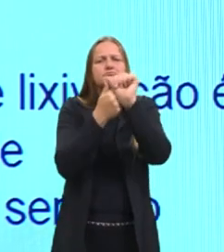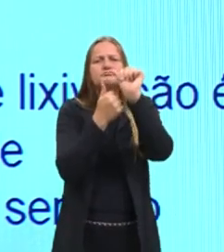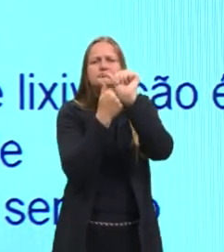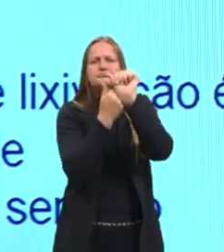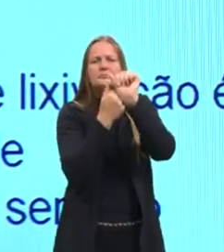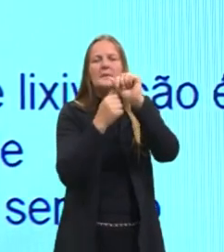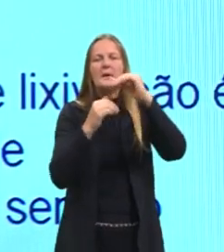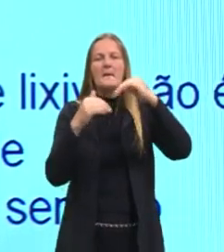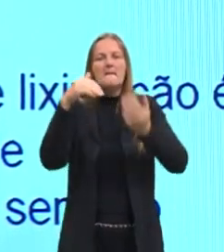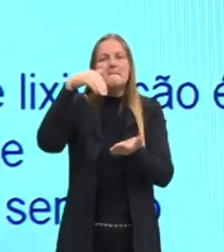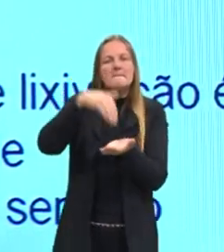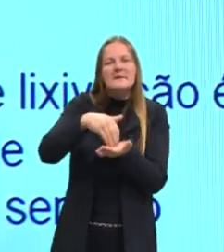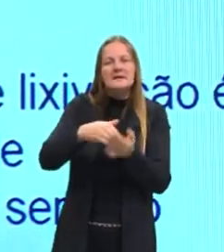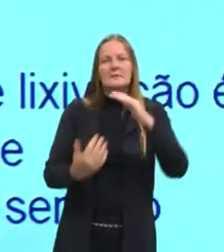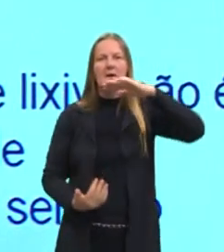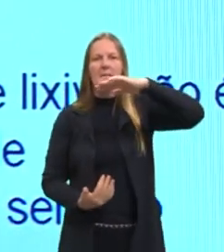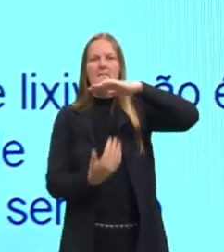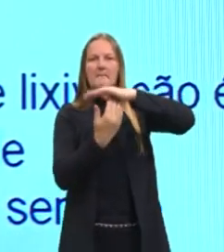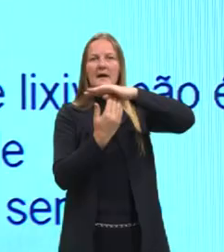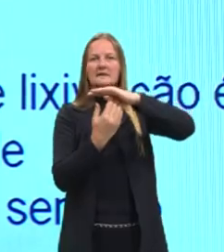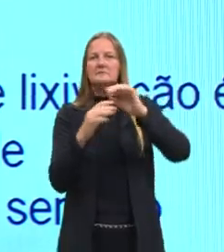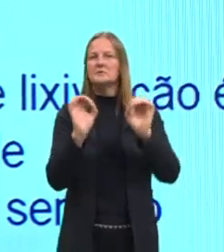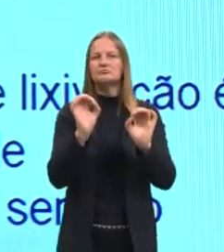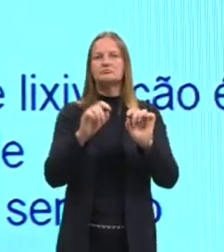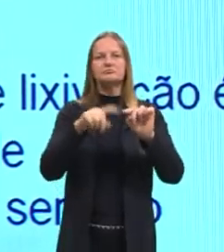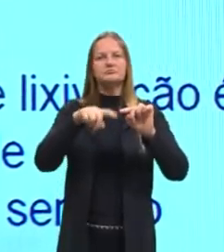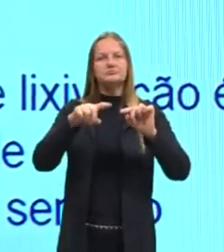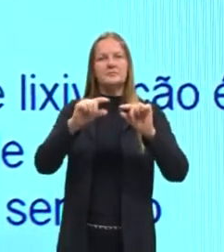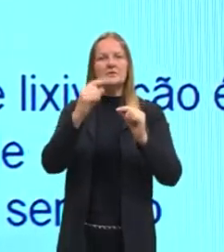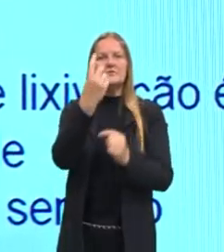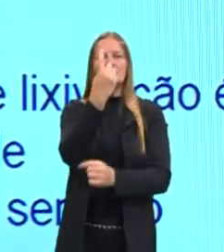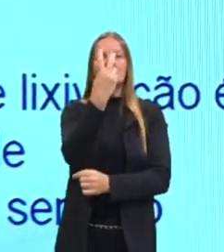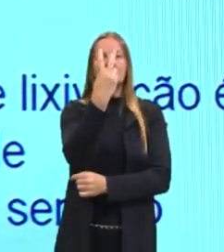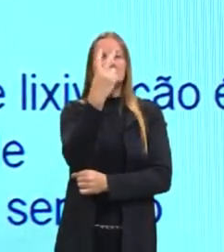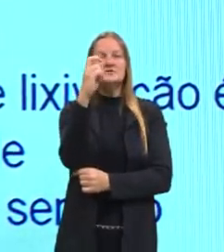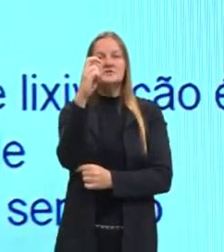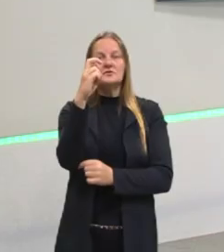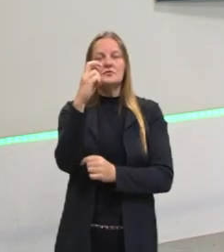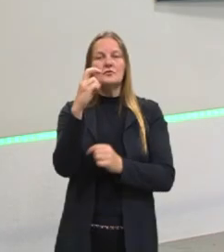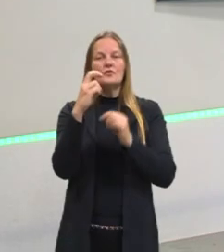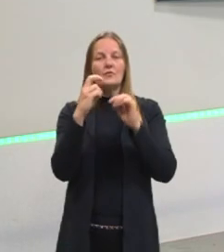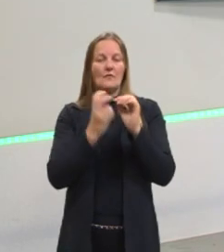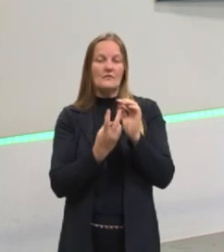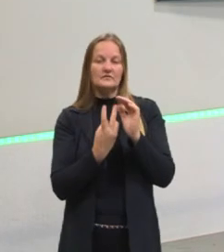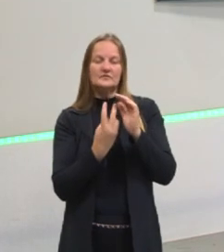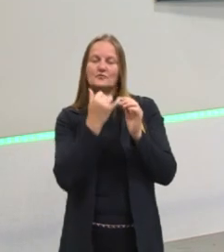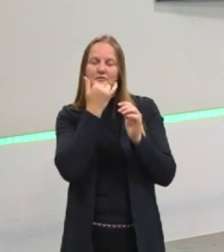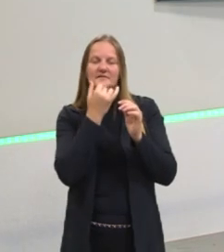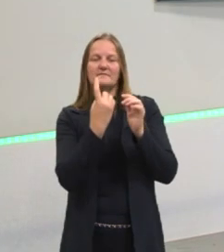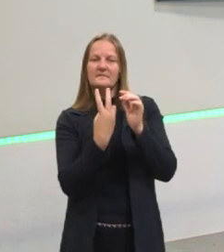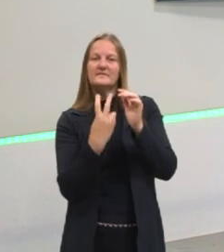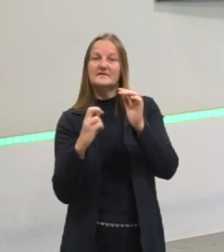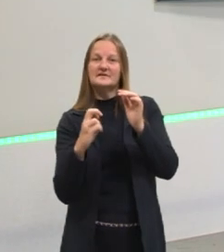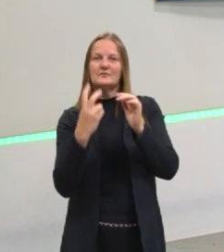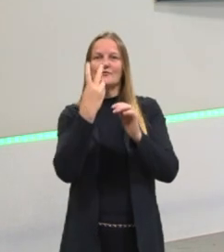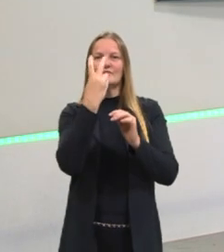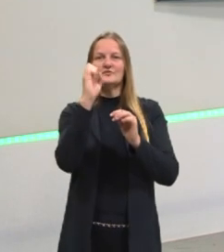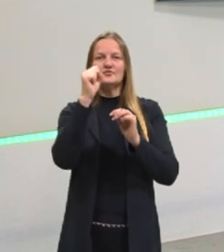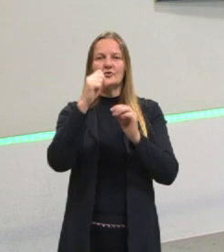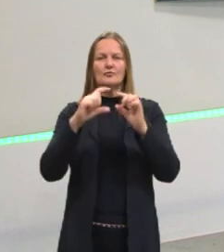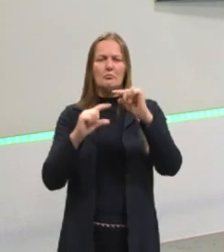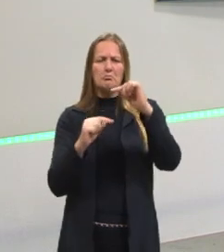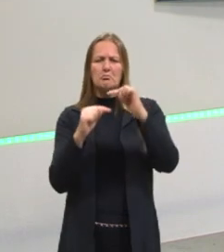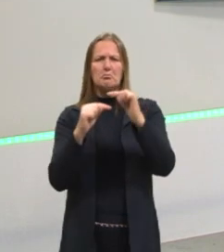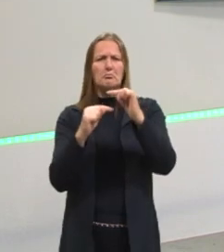a mínima e a máxima elas não é muito grande tipo a mínima e 25 e a massa me 28 30 então que tem aí uma baixa amplitude